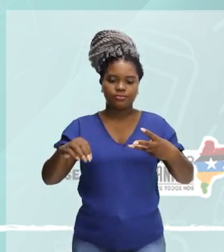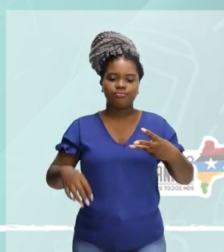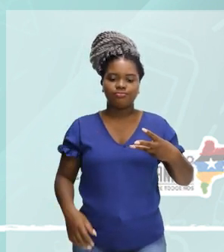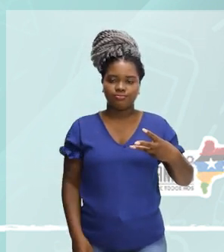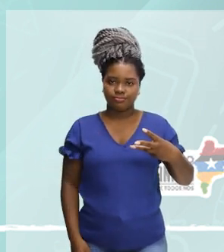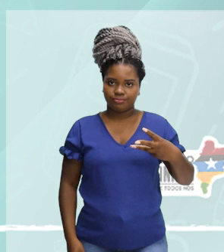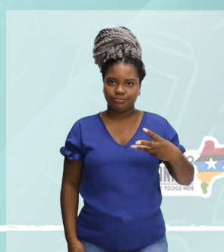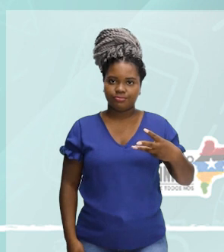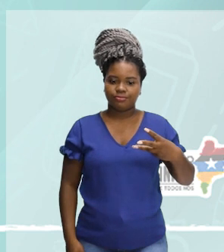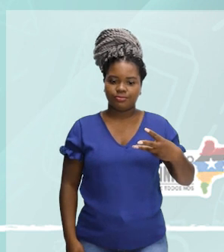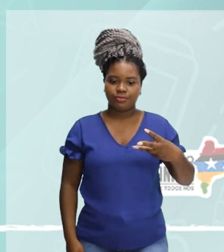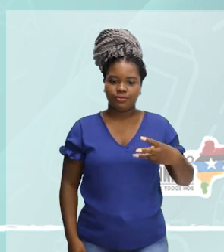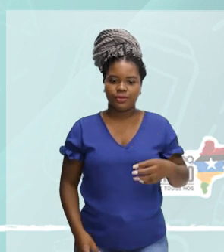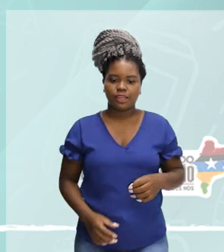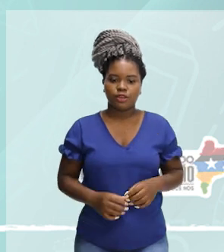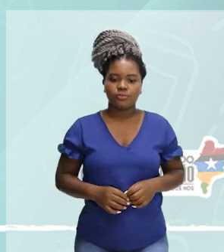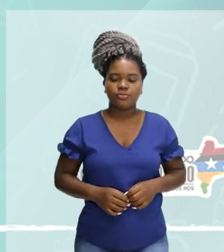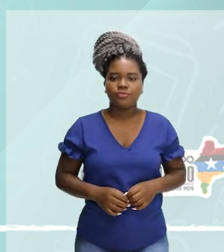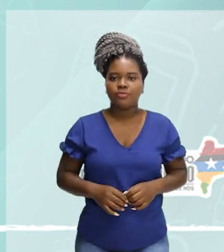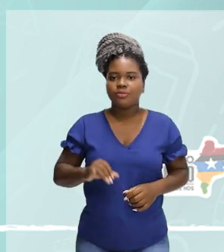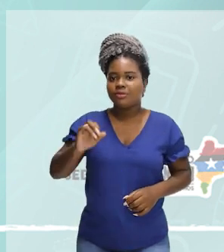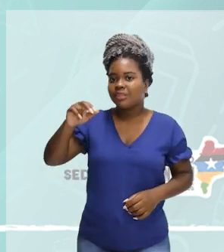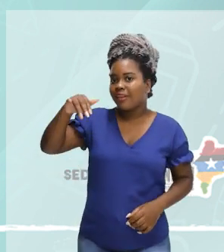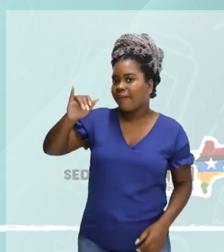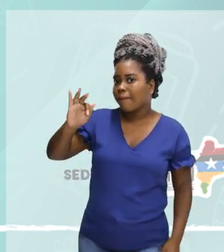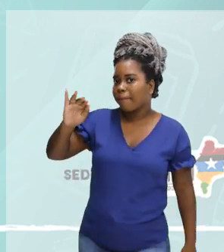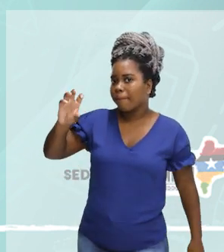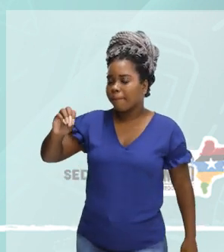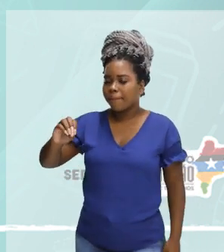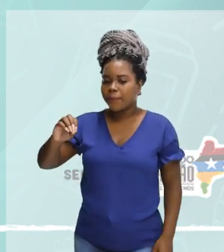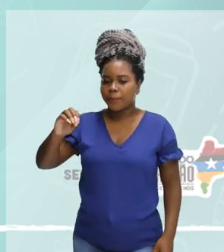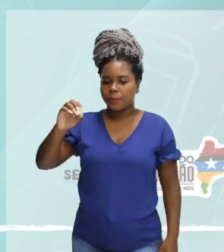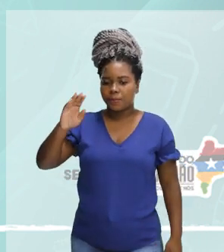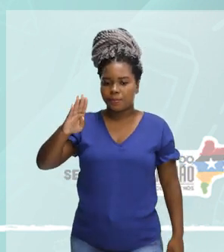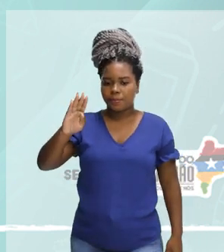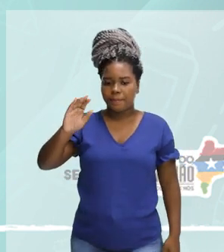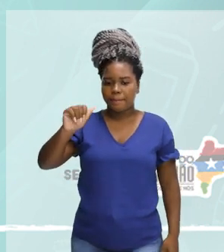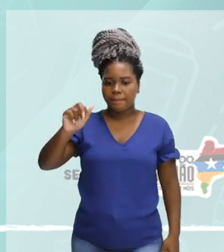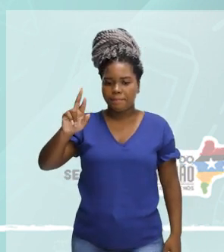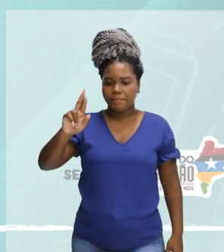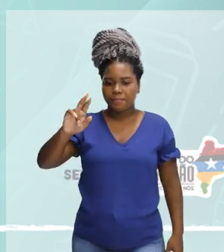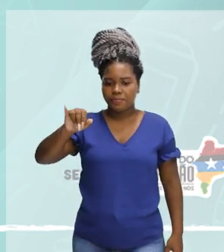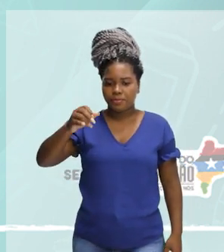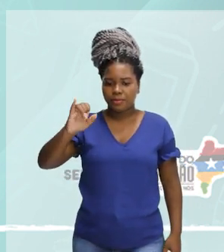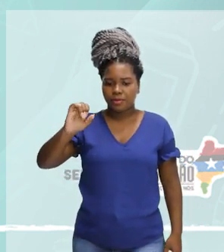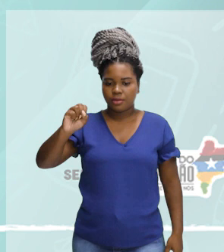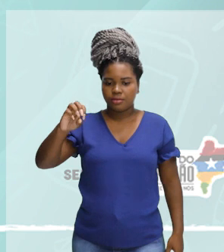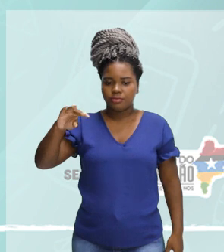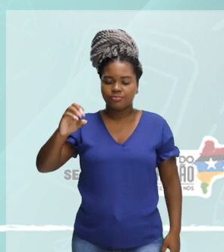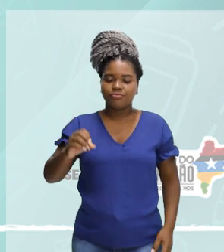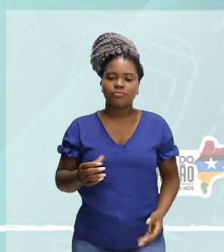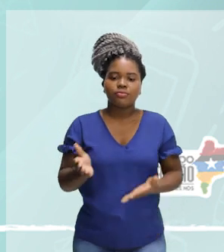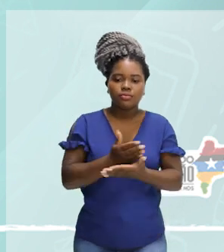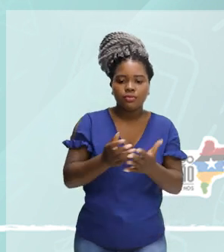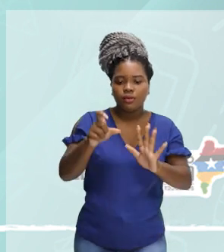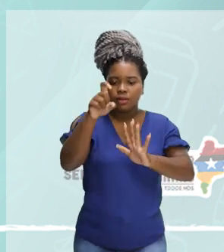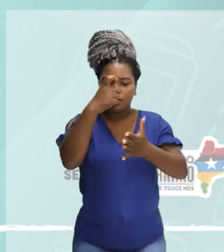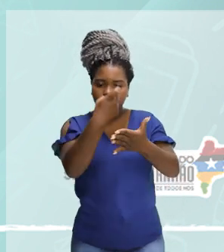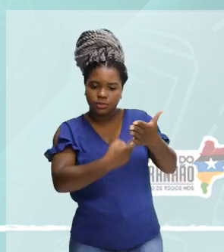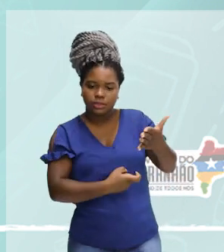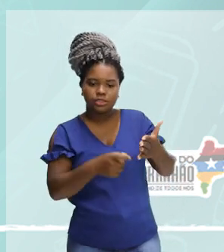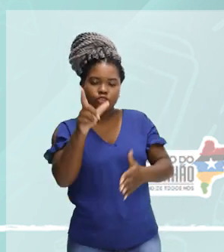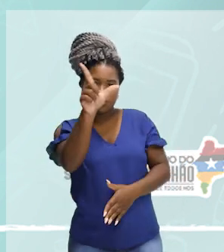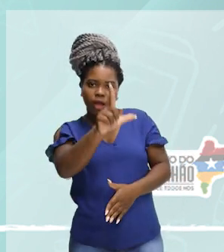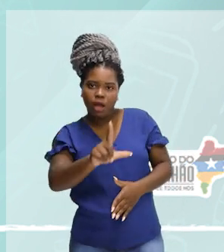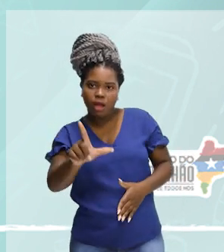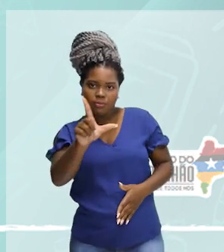inferior e baixíssimo. Ínfimo, inferior e baixíssimo. Em alguns textos literários, a gente encontra